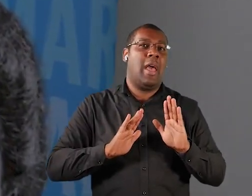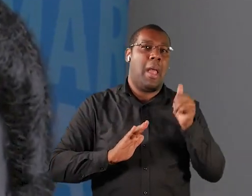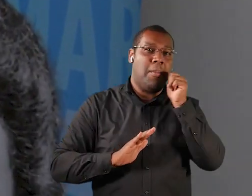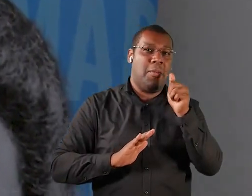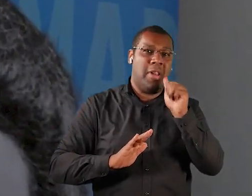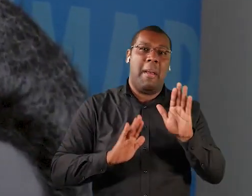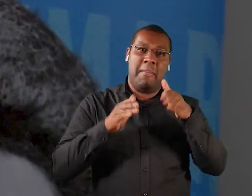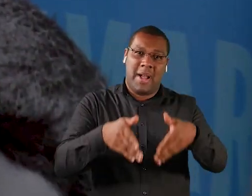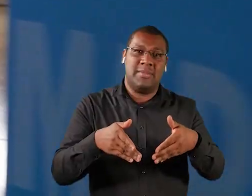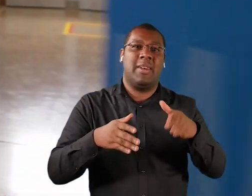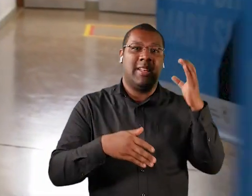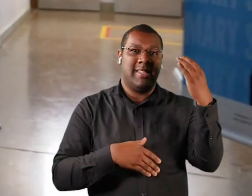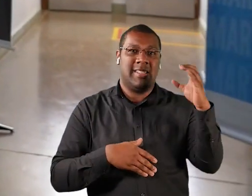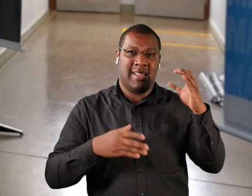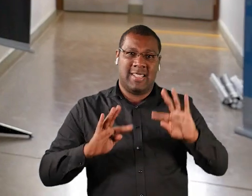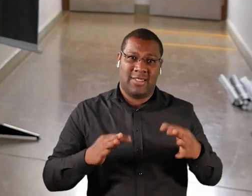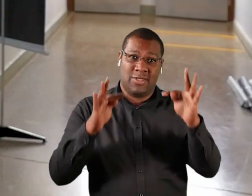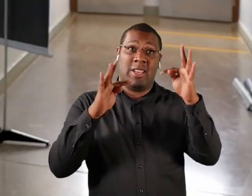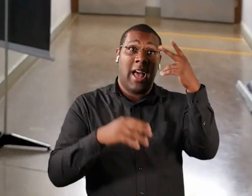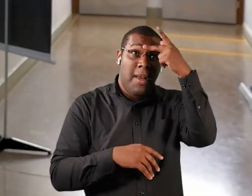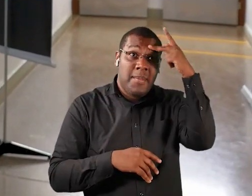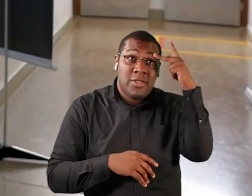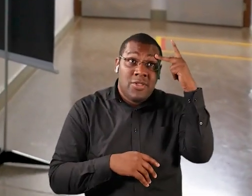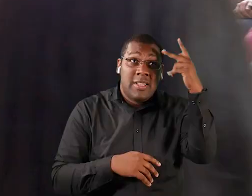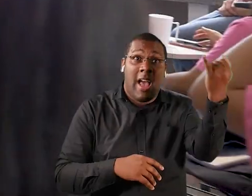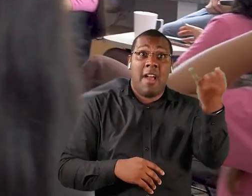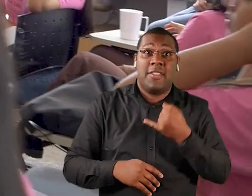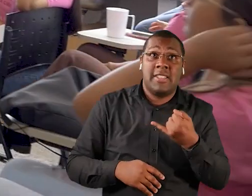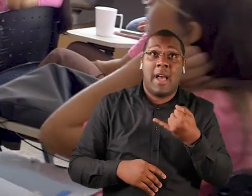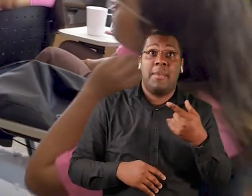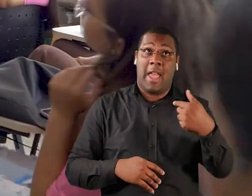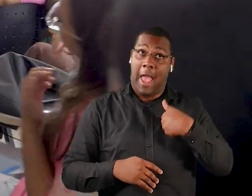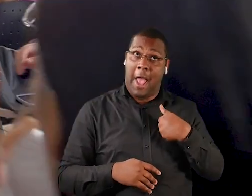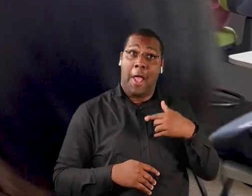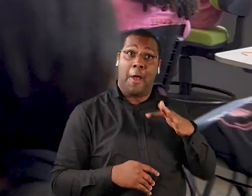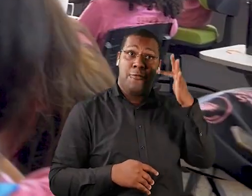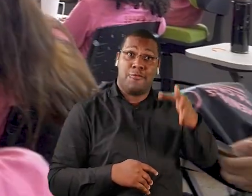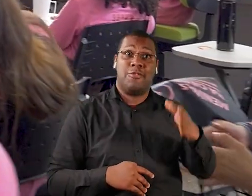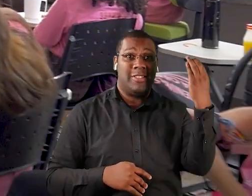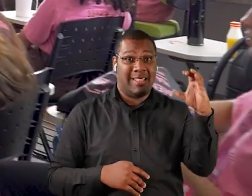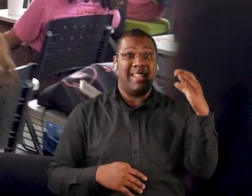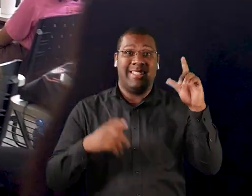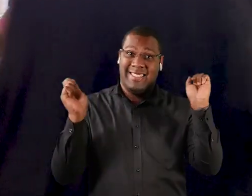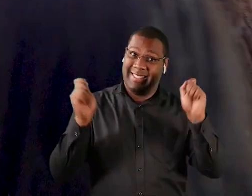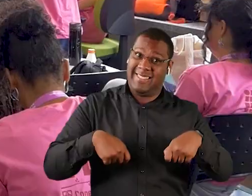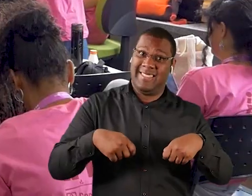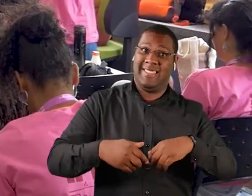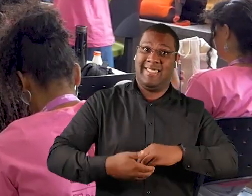ambiente em que pela primeira vez alguém chega para você e fala: você já ouviu falar de ciência? Você pode ser cientista, você sabe disso?